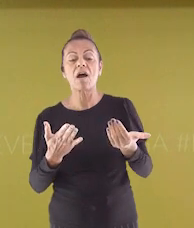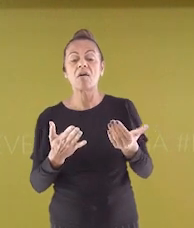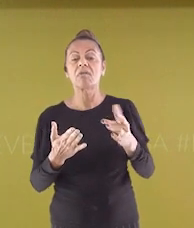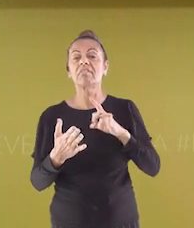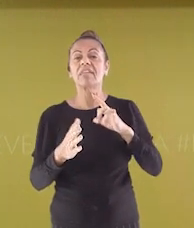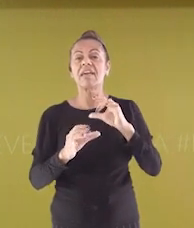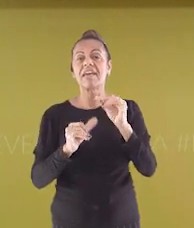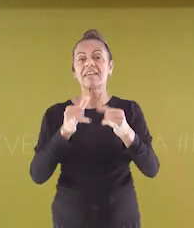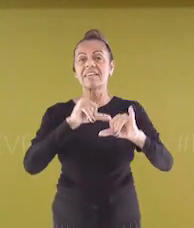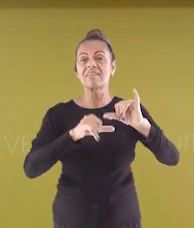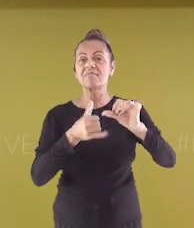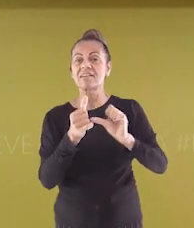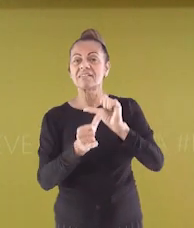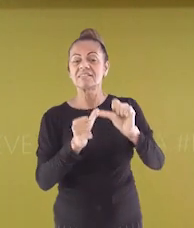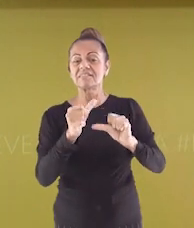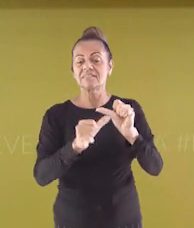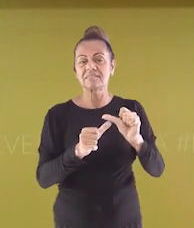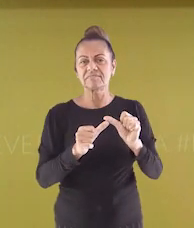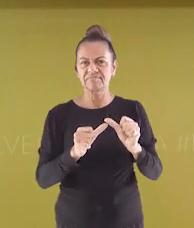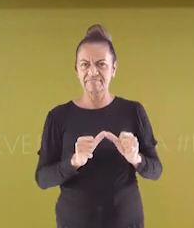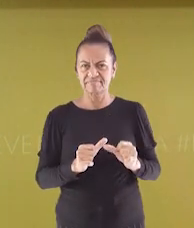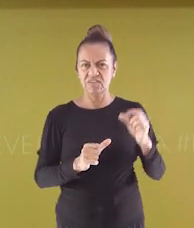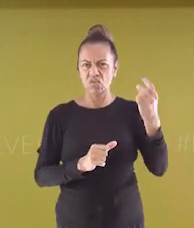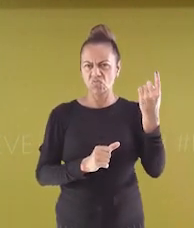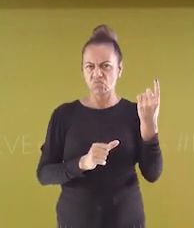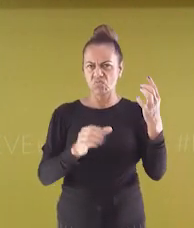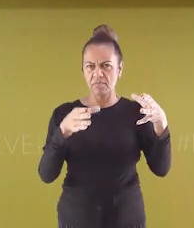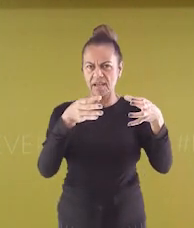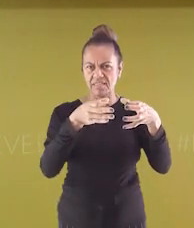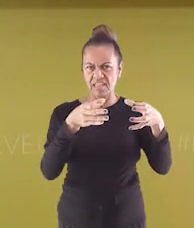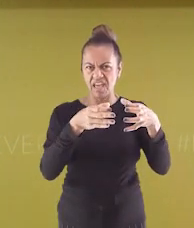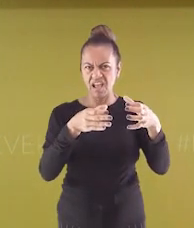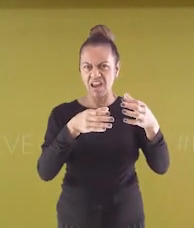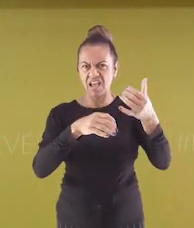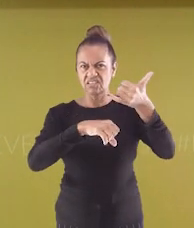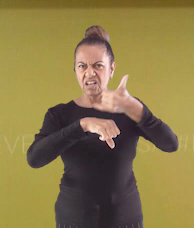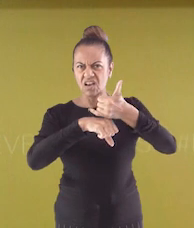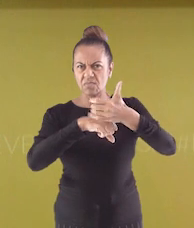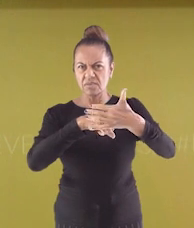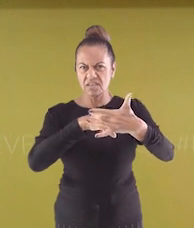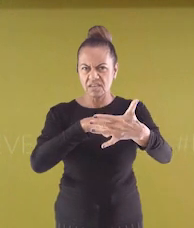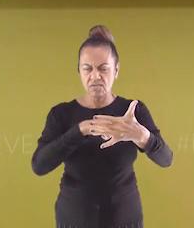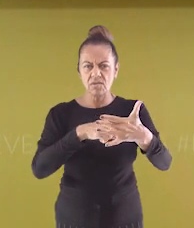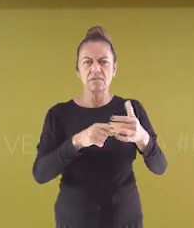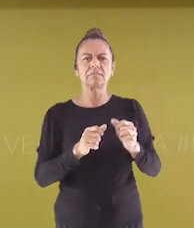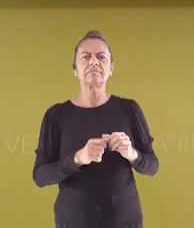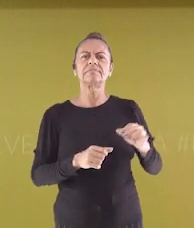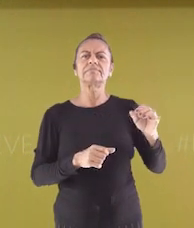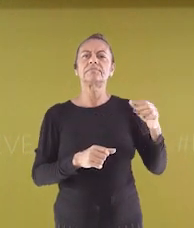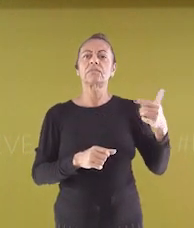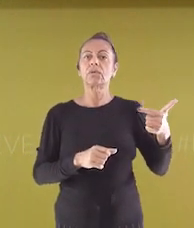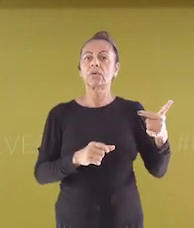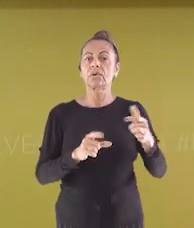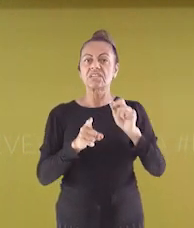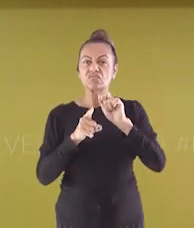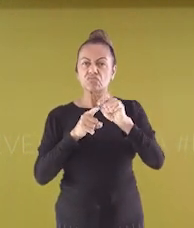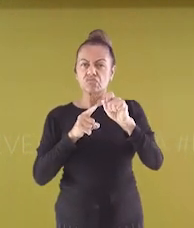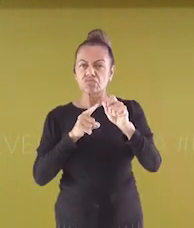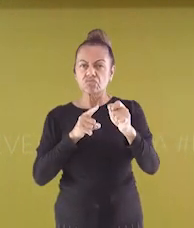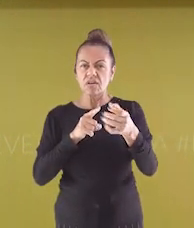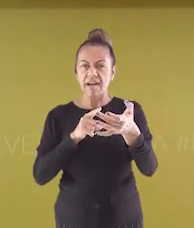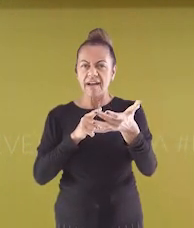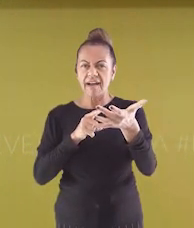químicas. Número 1, aquecer uma panela de alumínio. Número 2, acender um